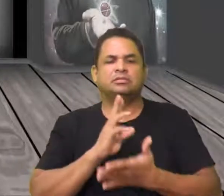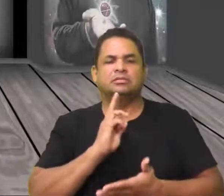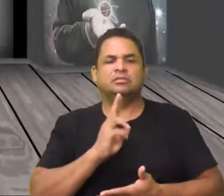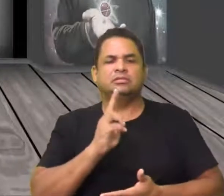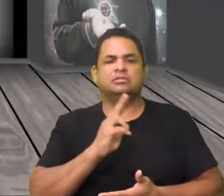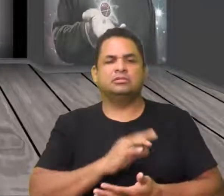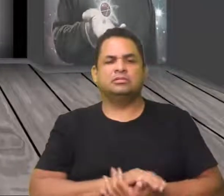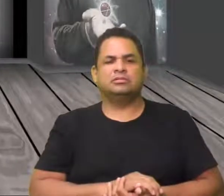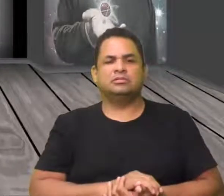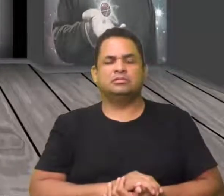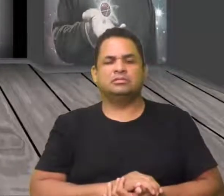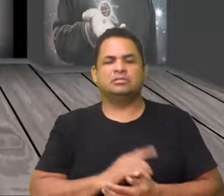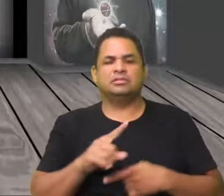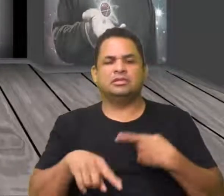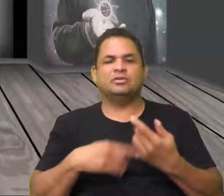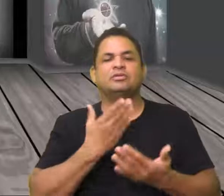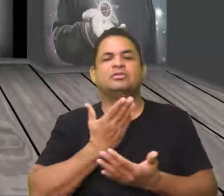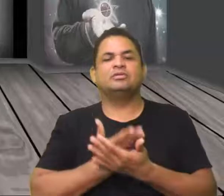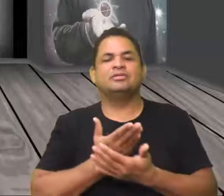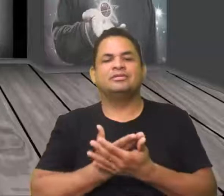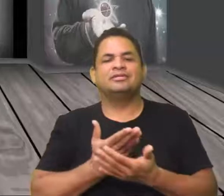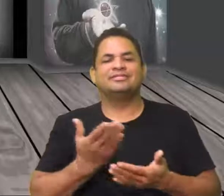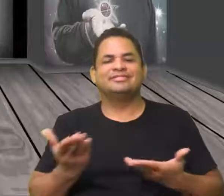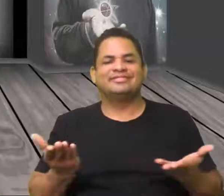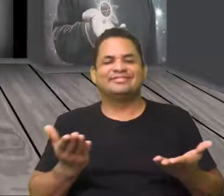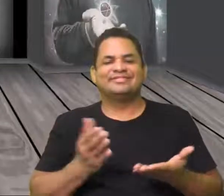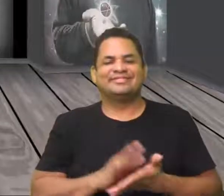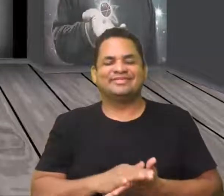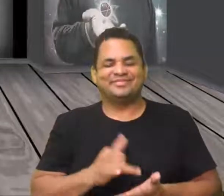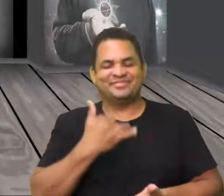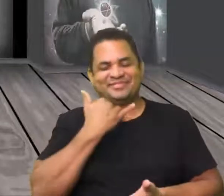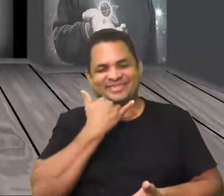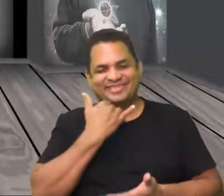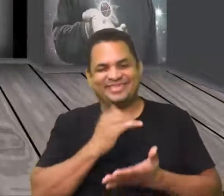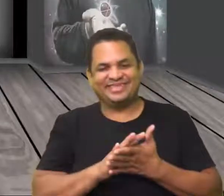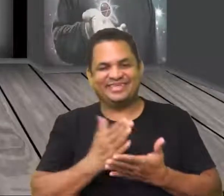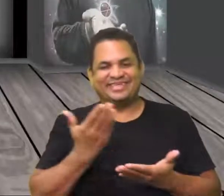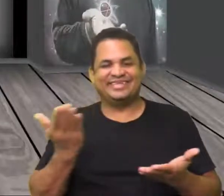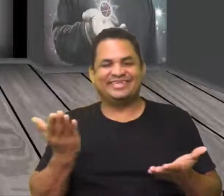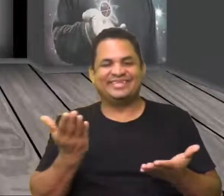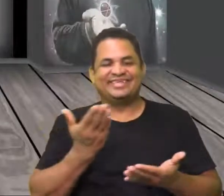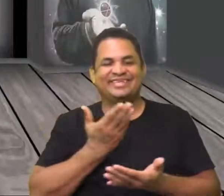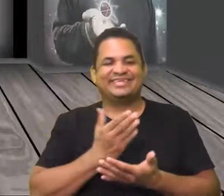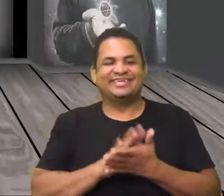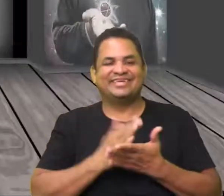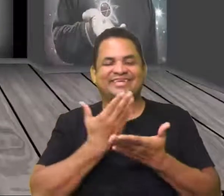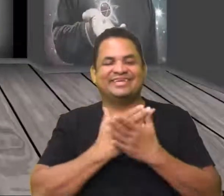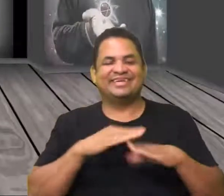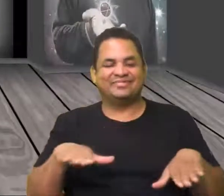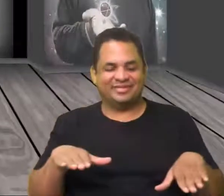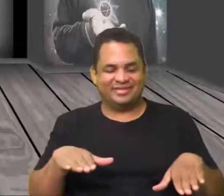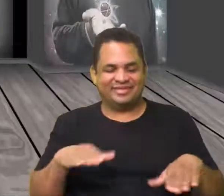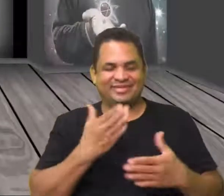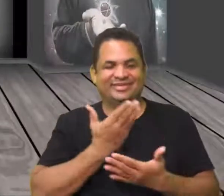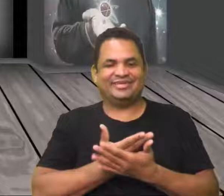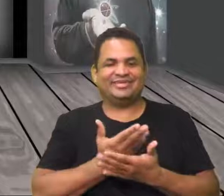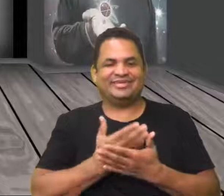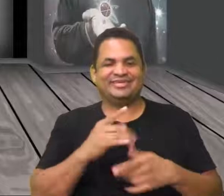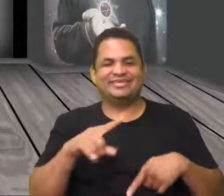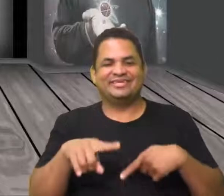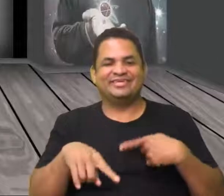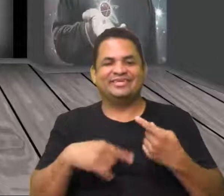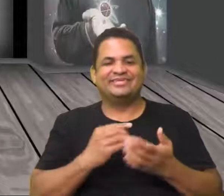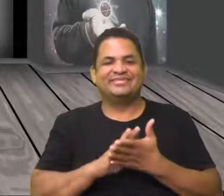Não, até a próxima aula. Até... Oxe, Agora essa Agora aula eu já troquei. termina essa Tá aula. certo. Até